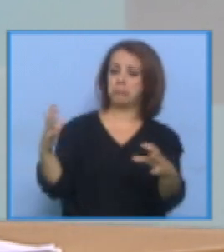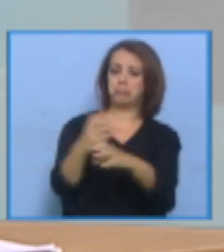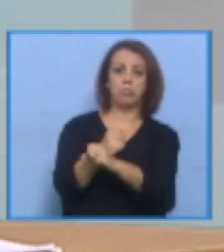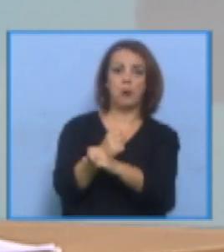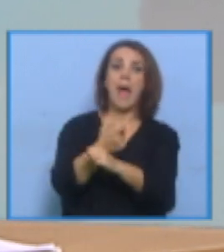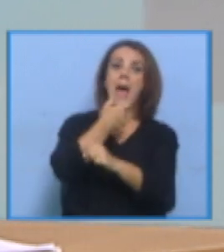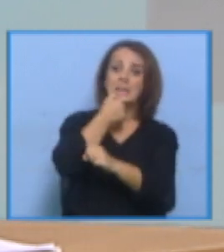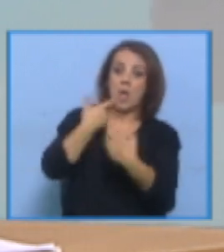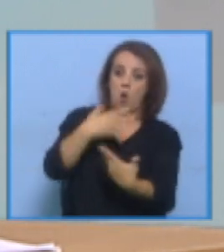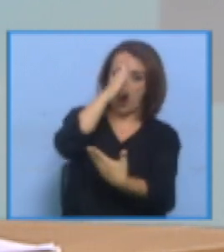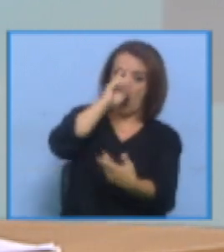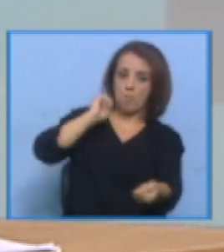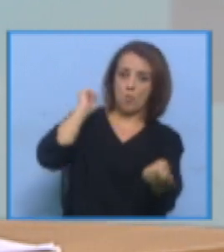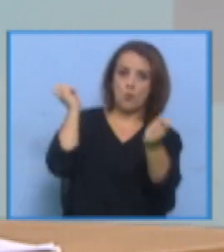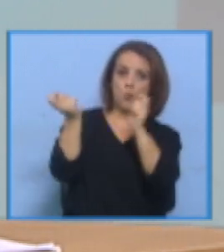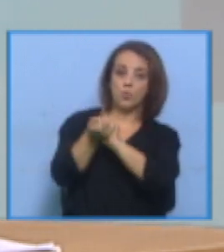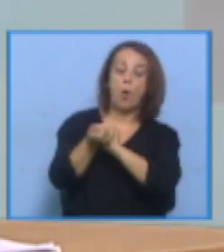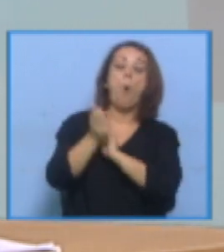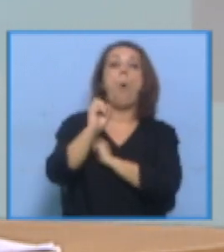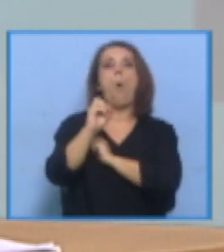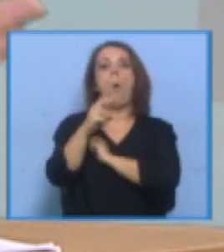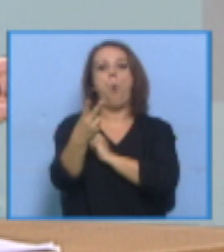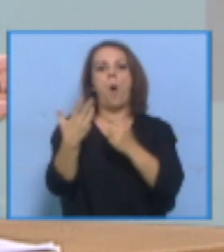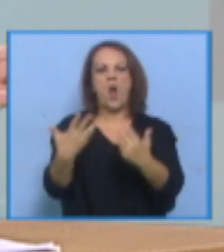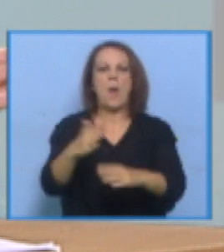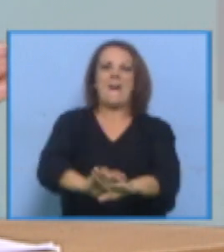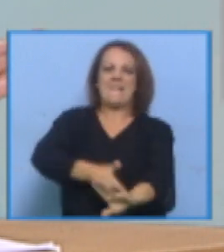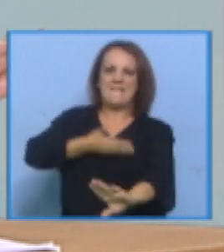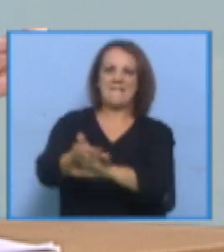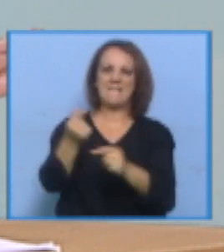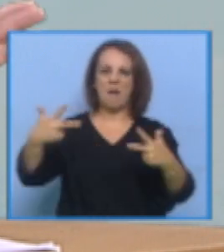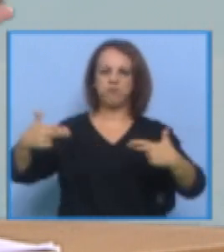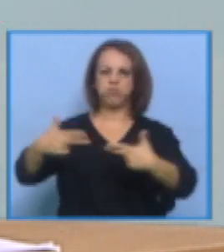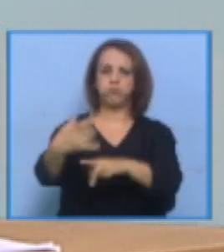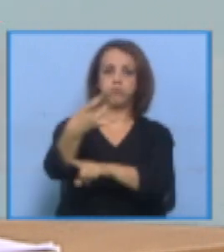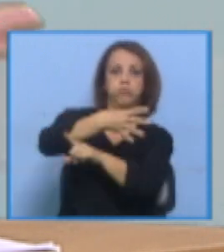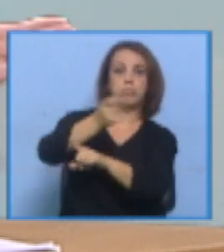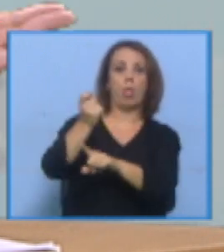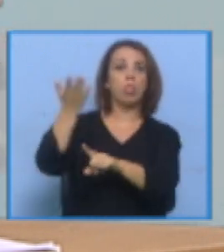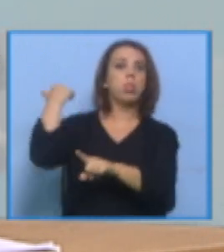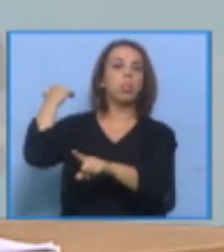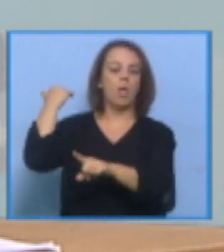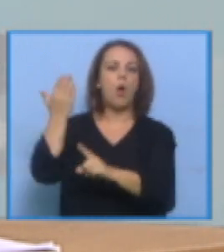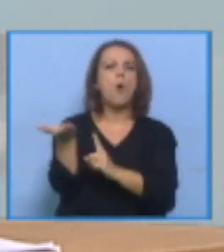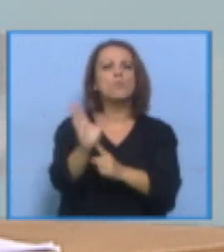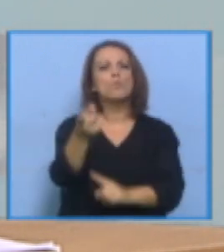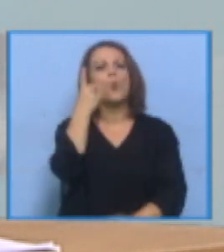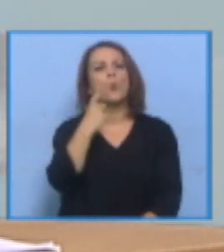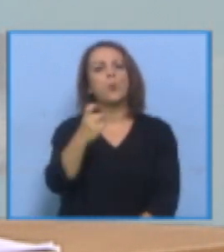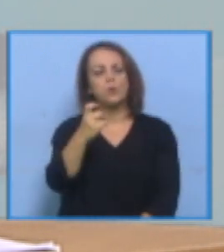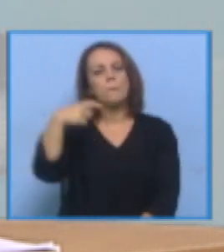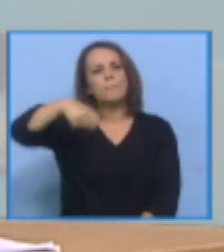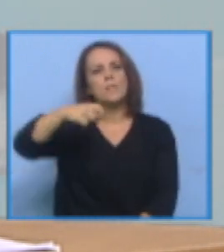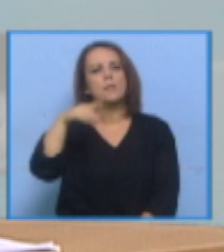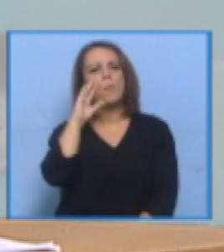que entremos numa recessão até mais forte do que tivemos há pouco tempo. Ontem o governador do Banco de Portugal chamava a